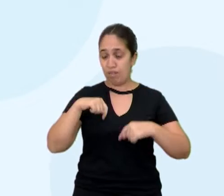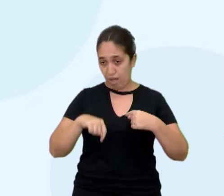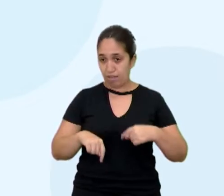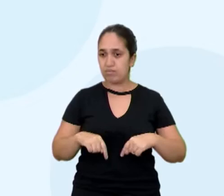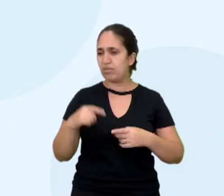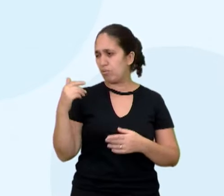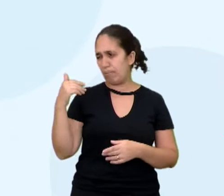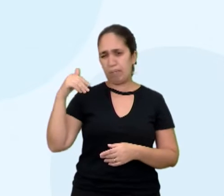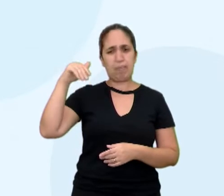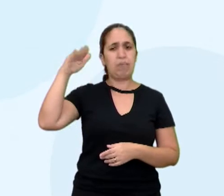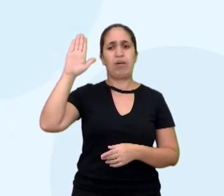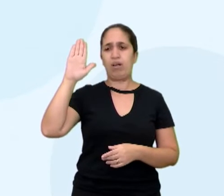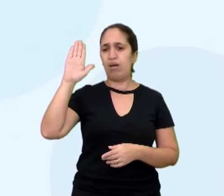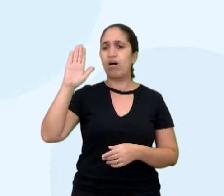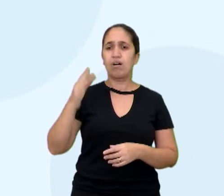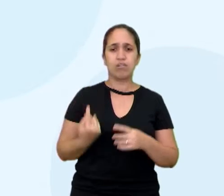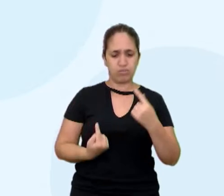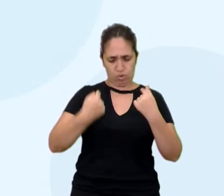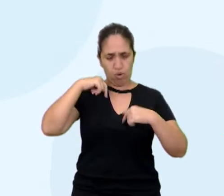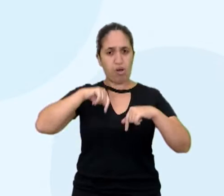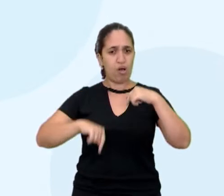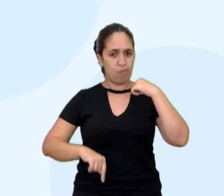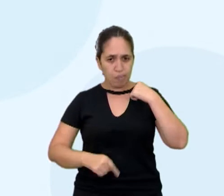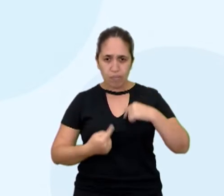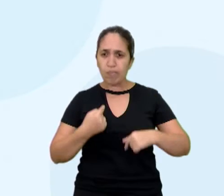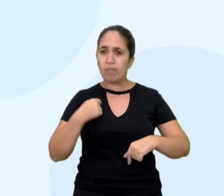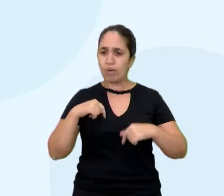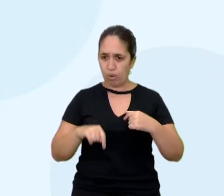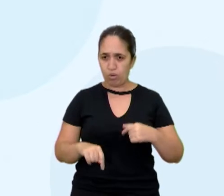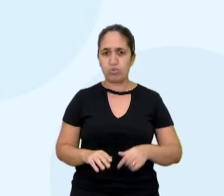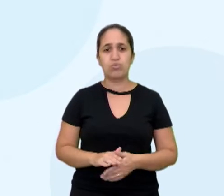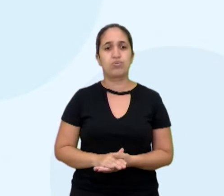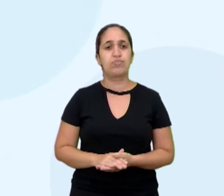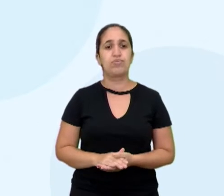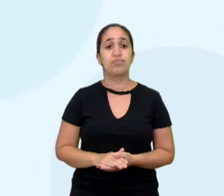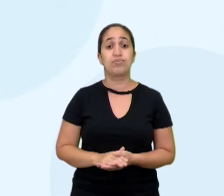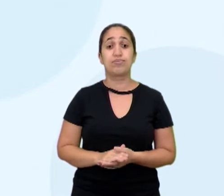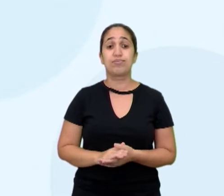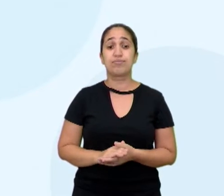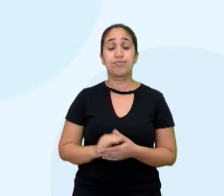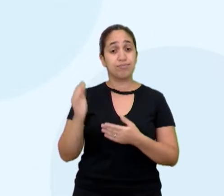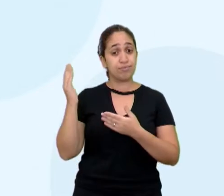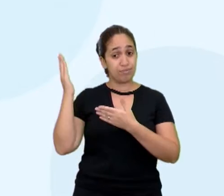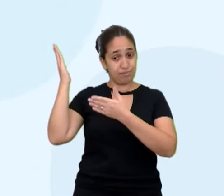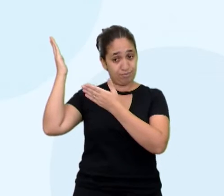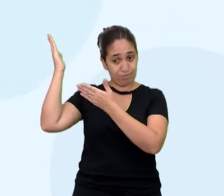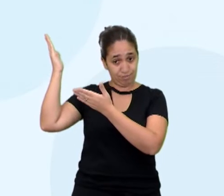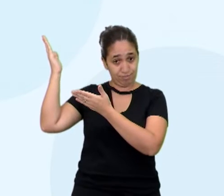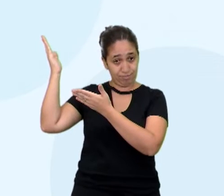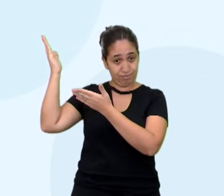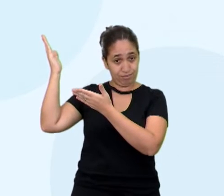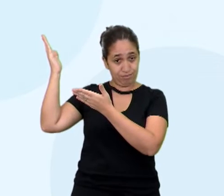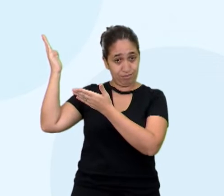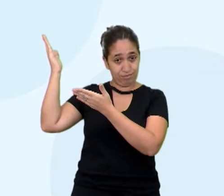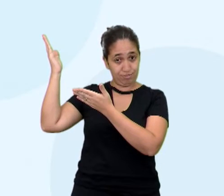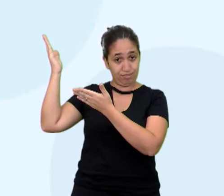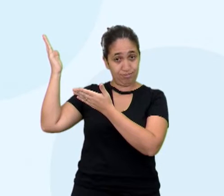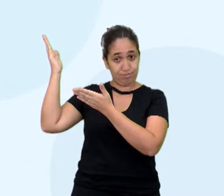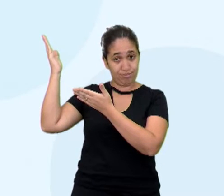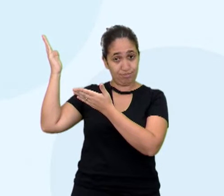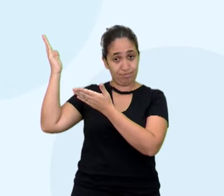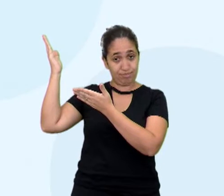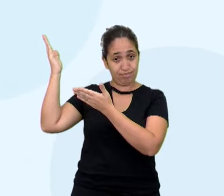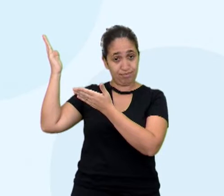hormônios, né? Então aí, olha, vou aqui para nossa tela, né, onde a gente vai falar justamente aqui, olha, desses